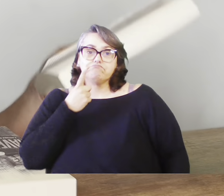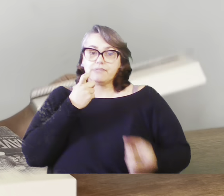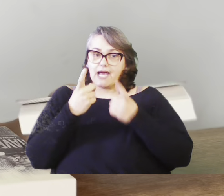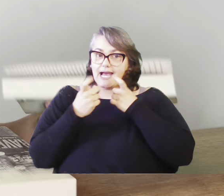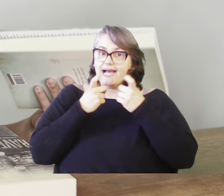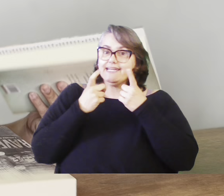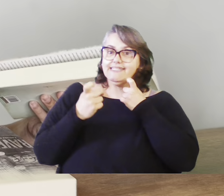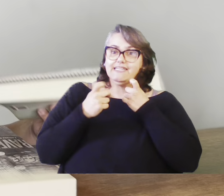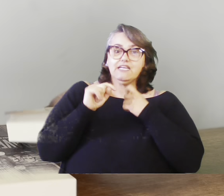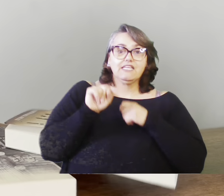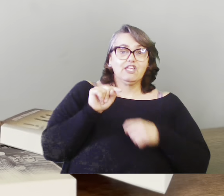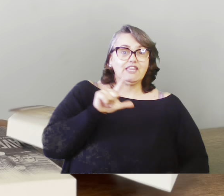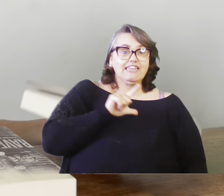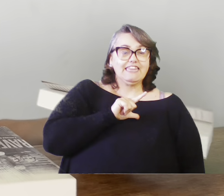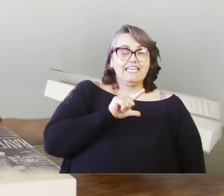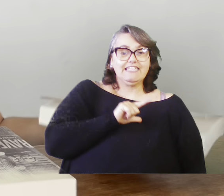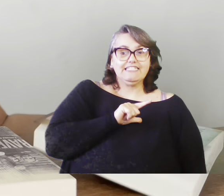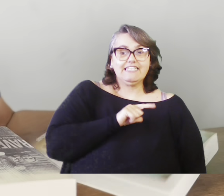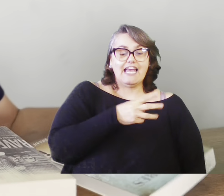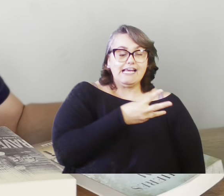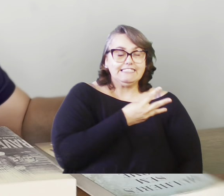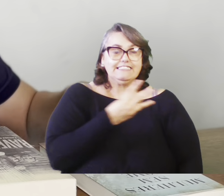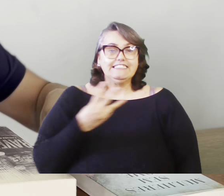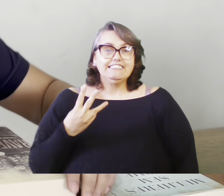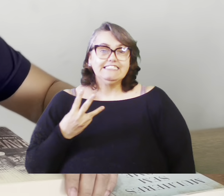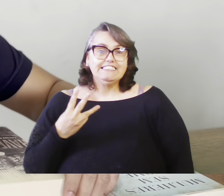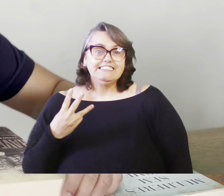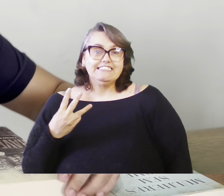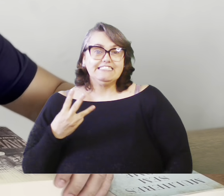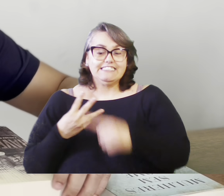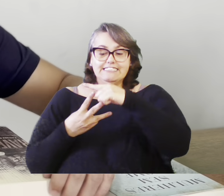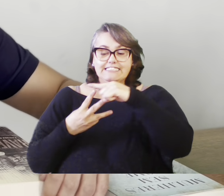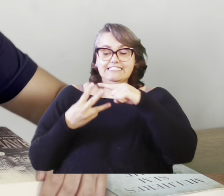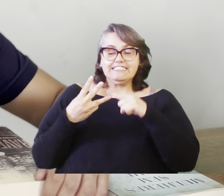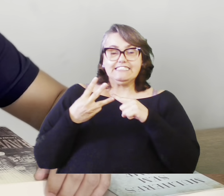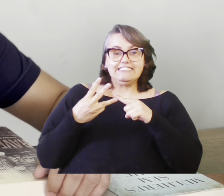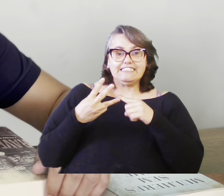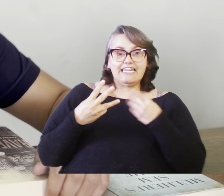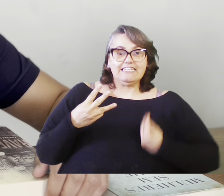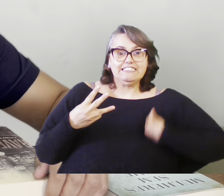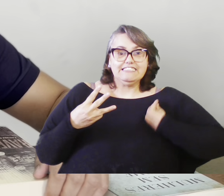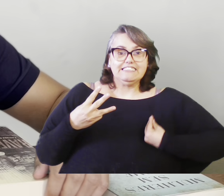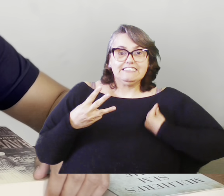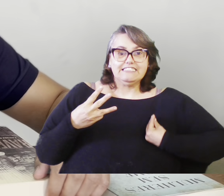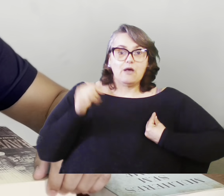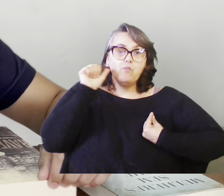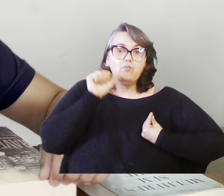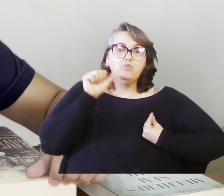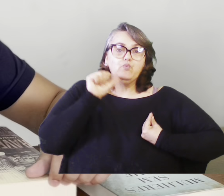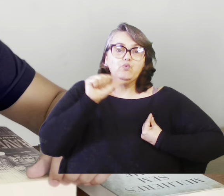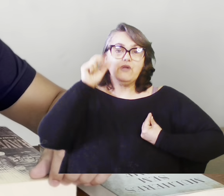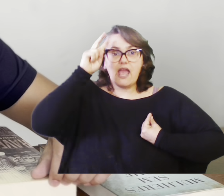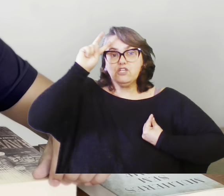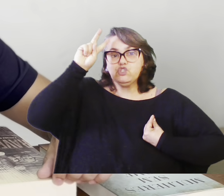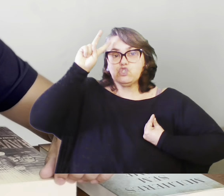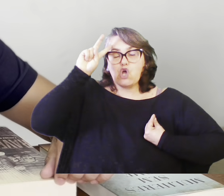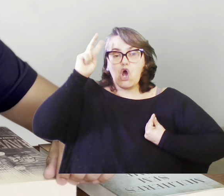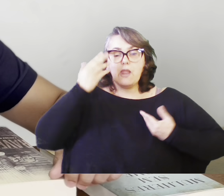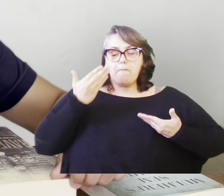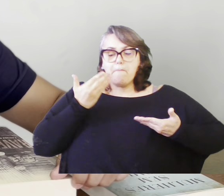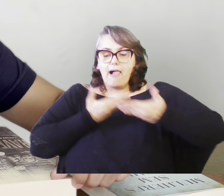uma situação em que você tem três mulheres cujas histórias